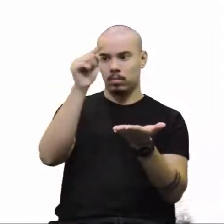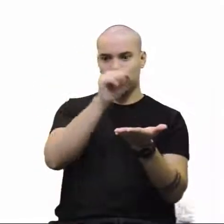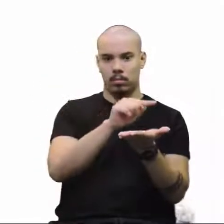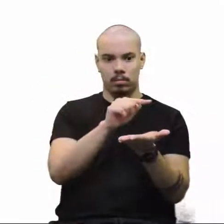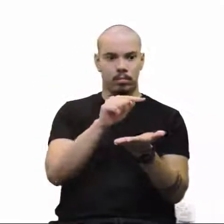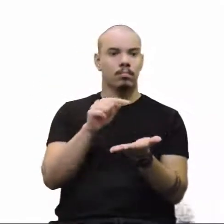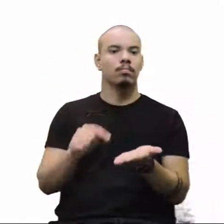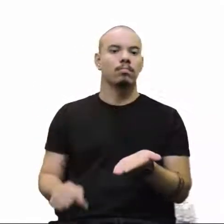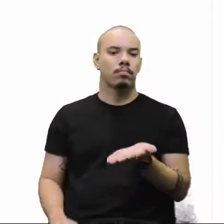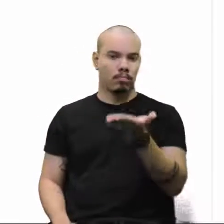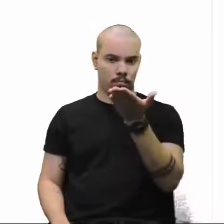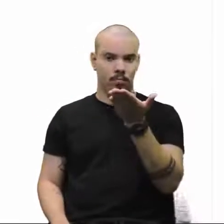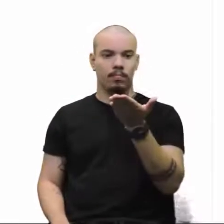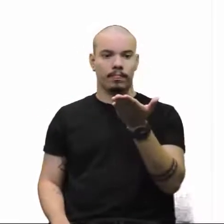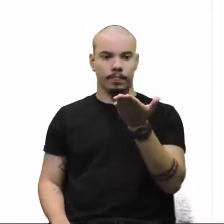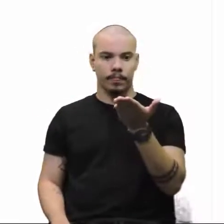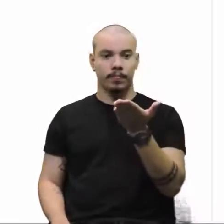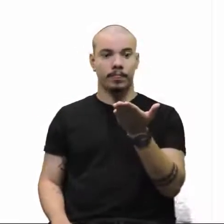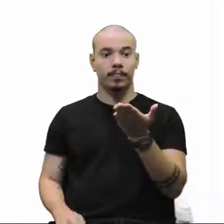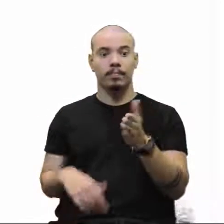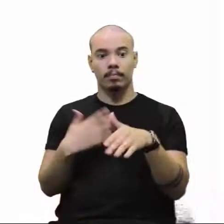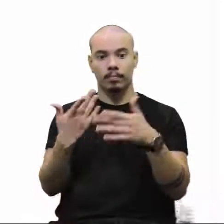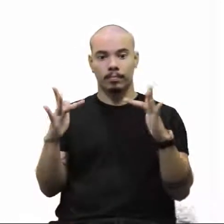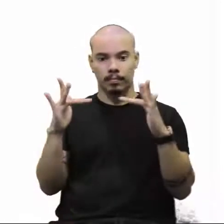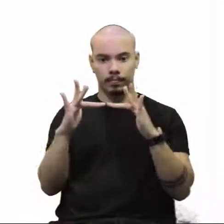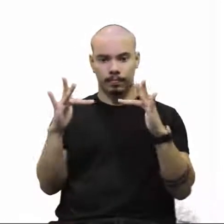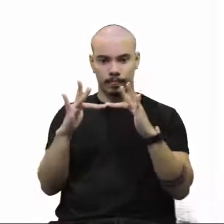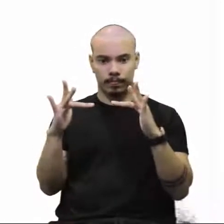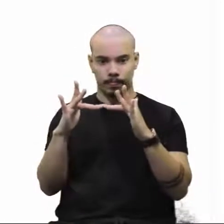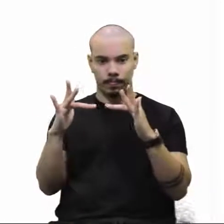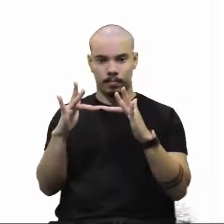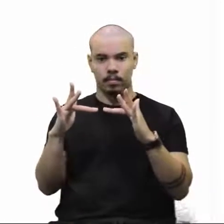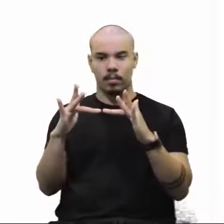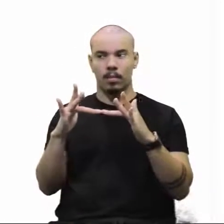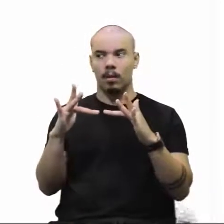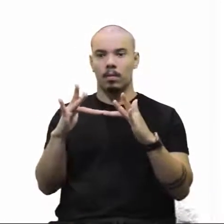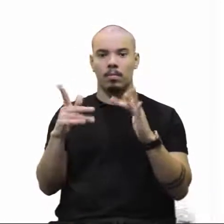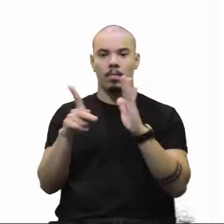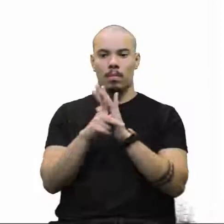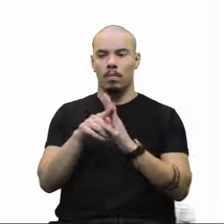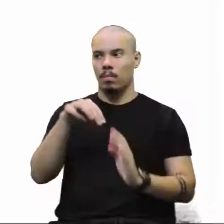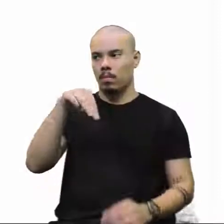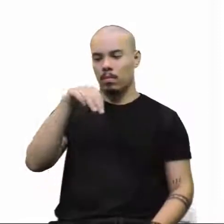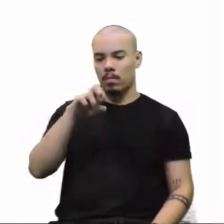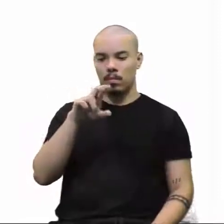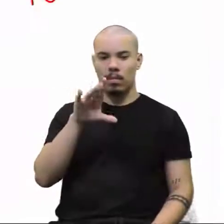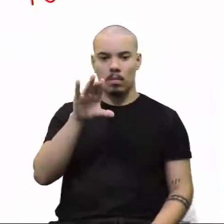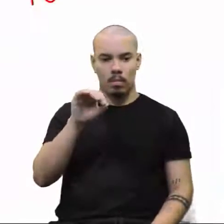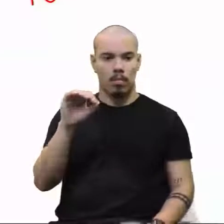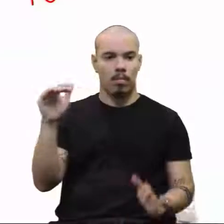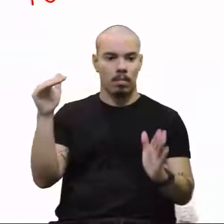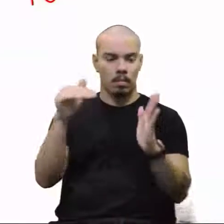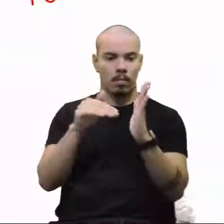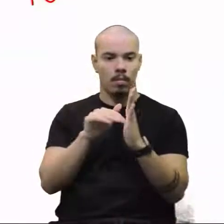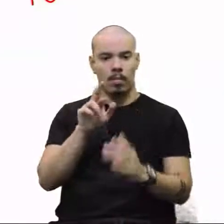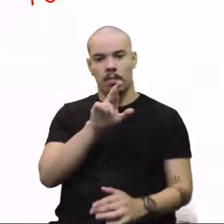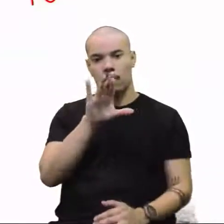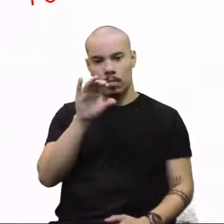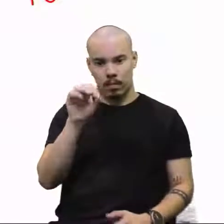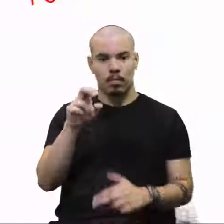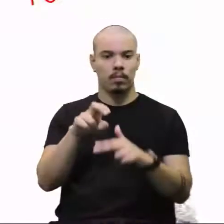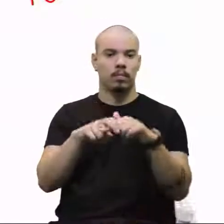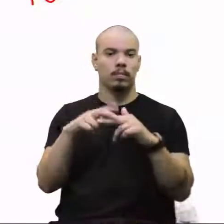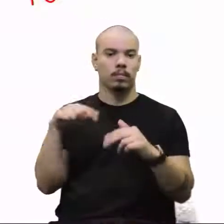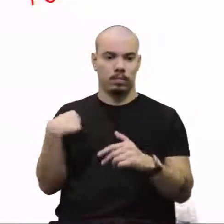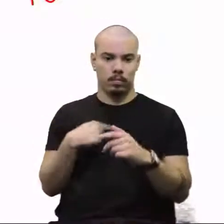cima, né? Então, no contato do mercúrio para o raio. É o mercúrio que está passando a corrente. Então, ó,